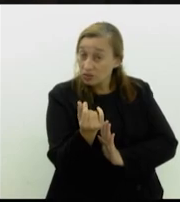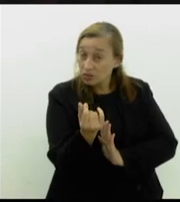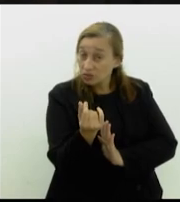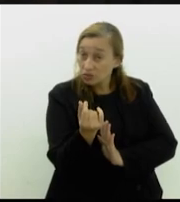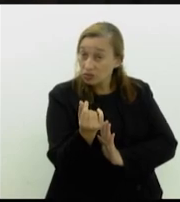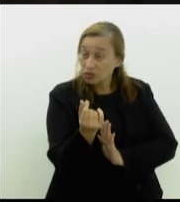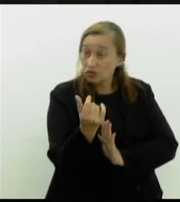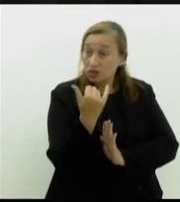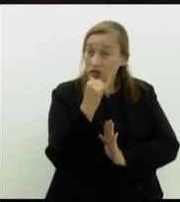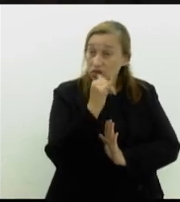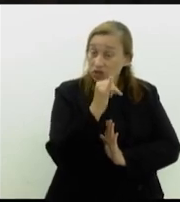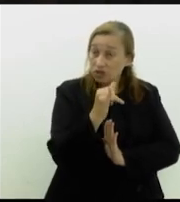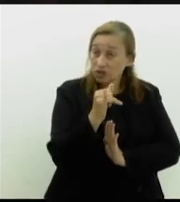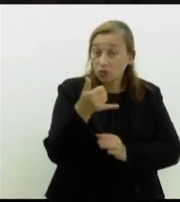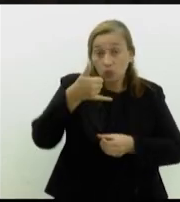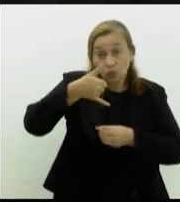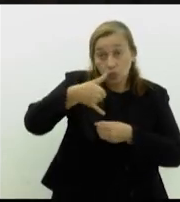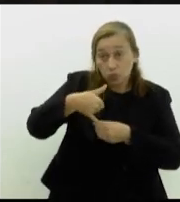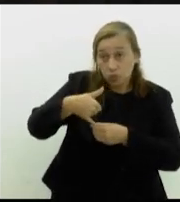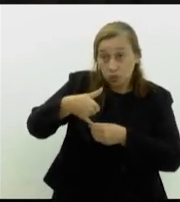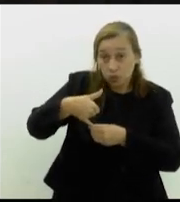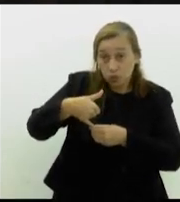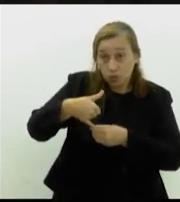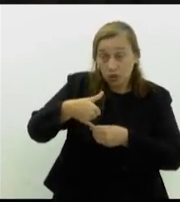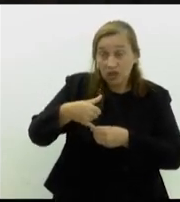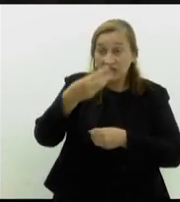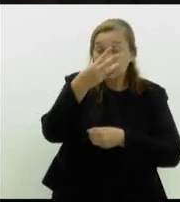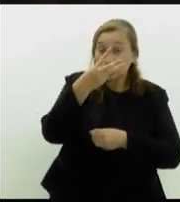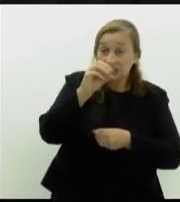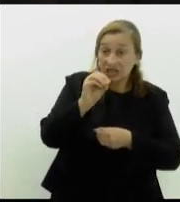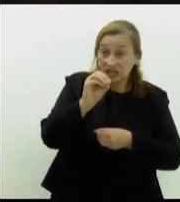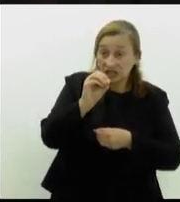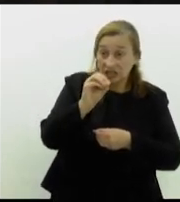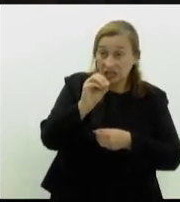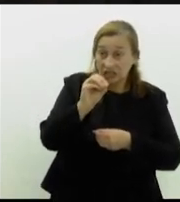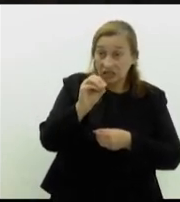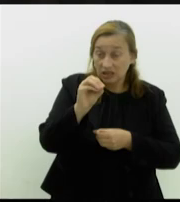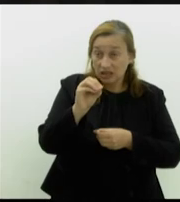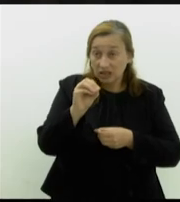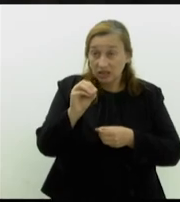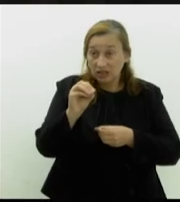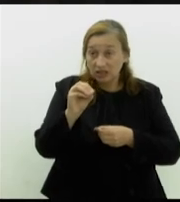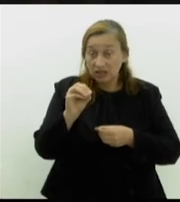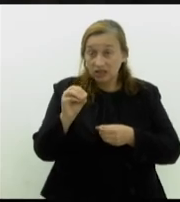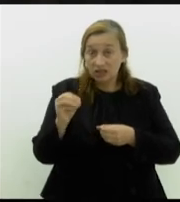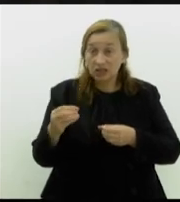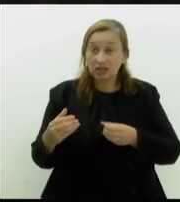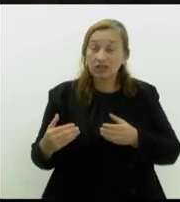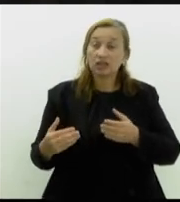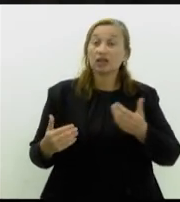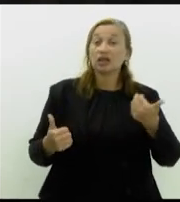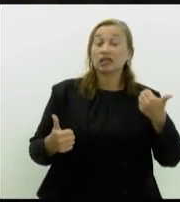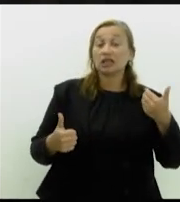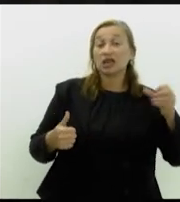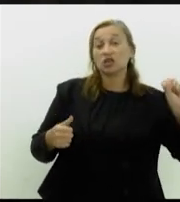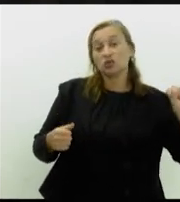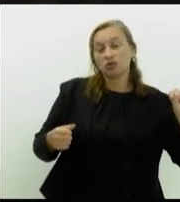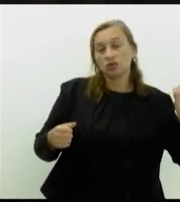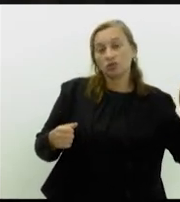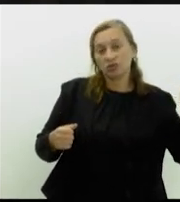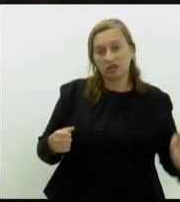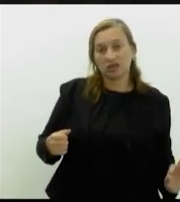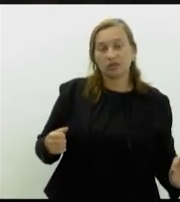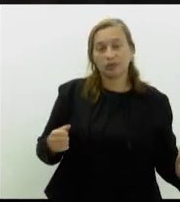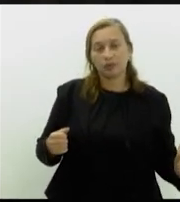telecomunicações e combustíveis de 30 para 18 pontos percentuais. E,